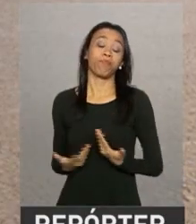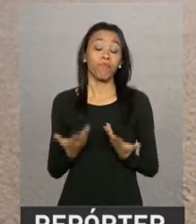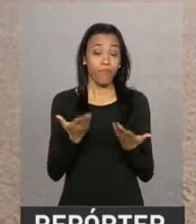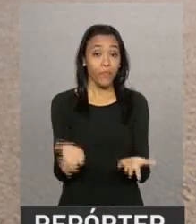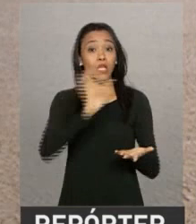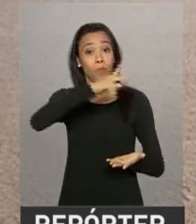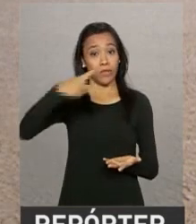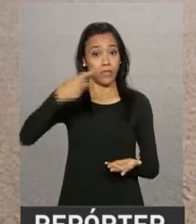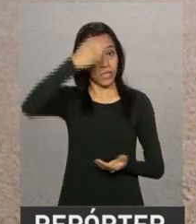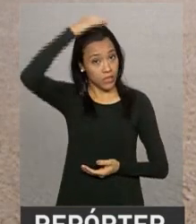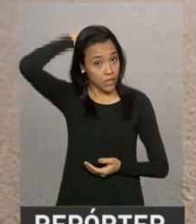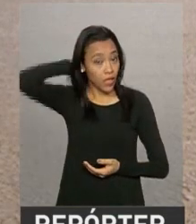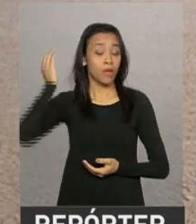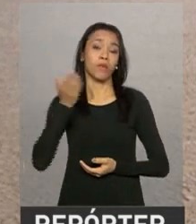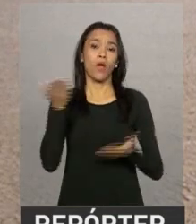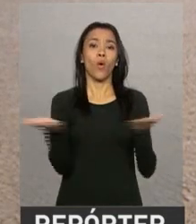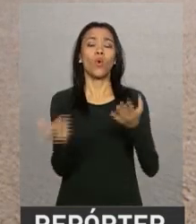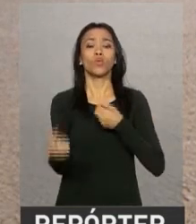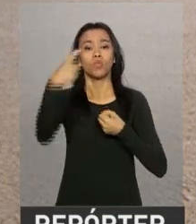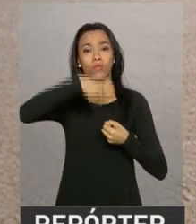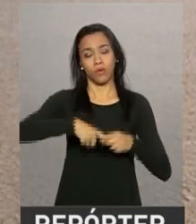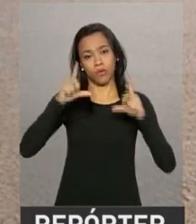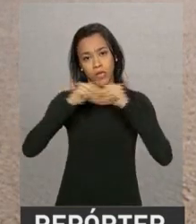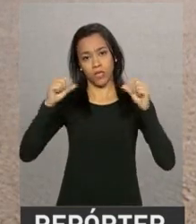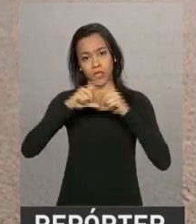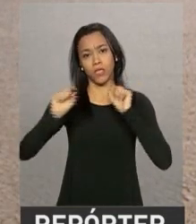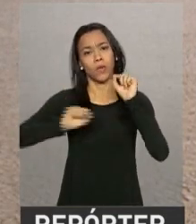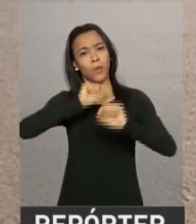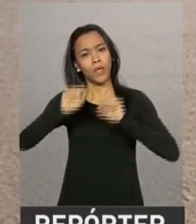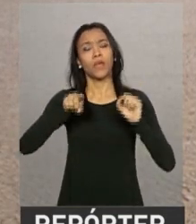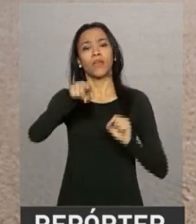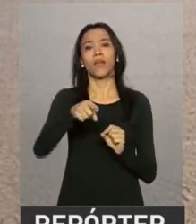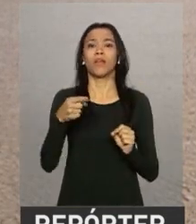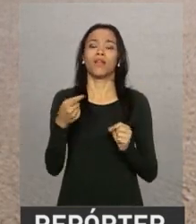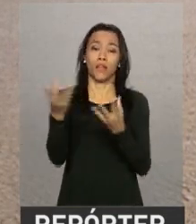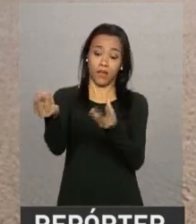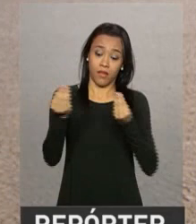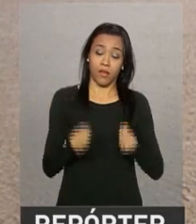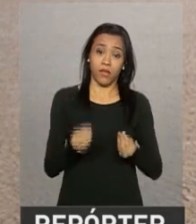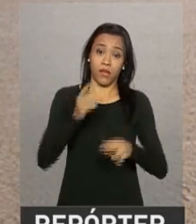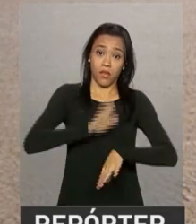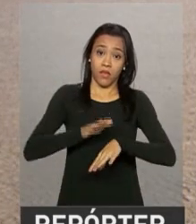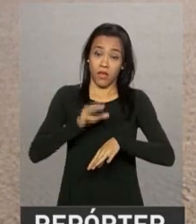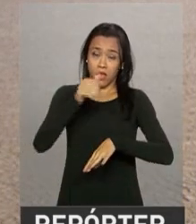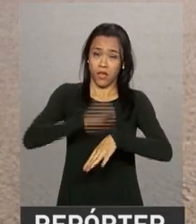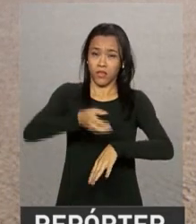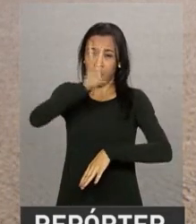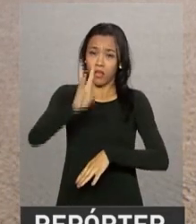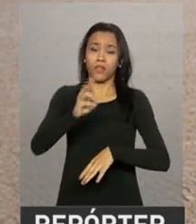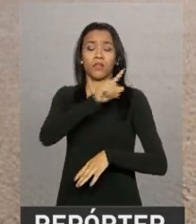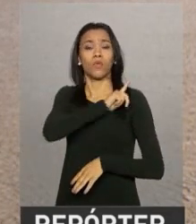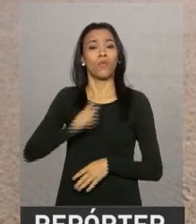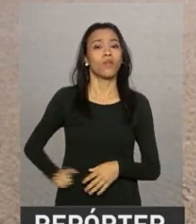Pois é, e o presidente Michel Temer retorna hoje a Brasília. A expectativa é que ele receba às 15 horas o governador do estado do Ceará,